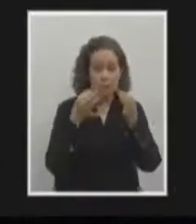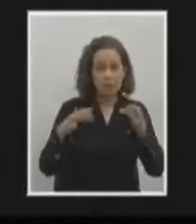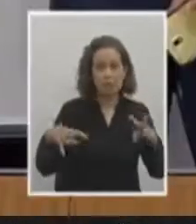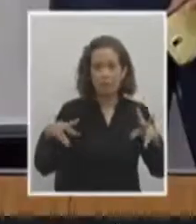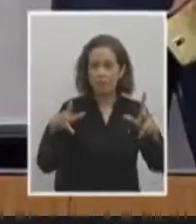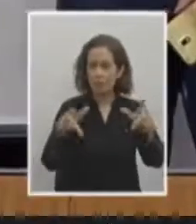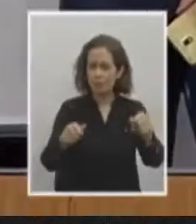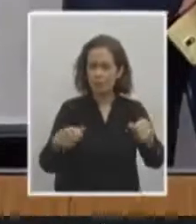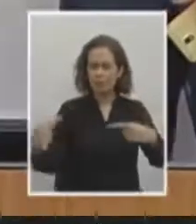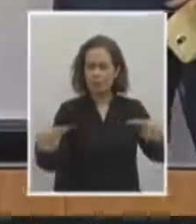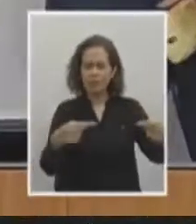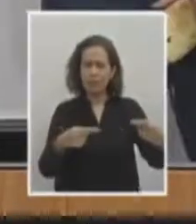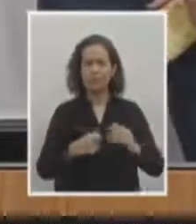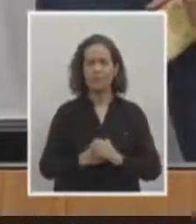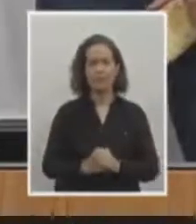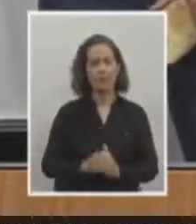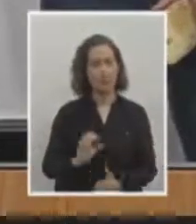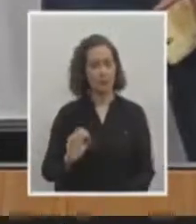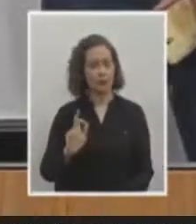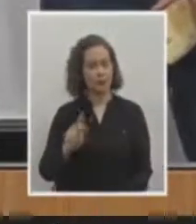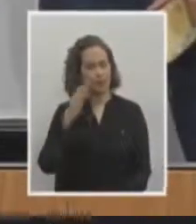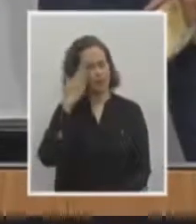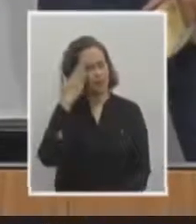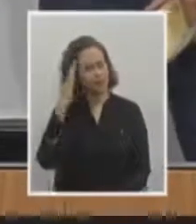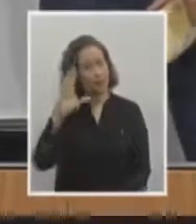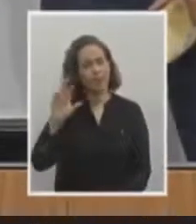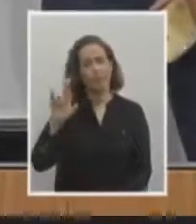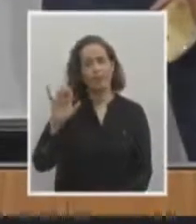Ok, muito obrigado, Cristina Pinheiro.